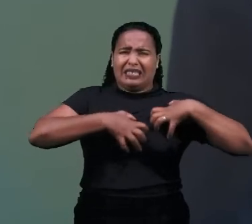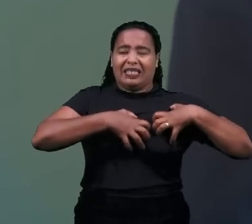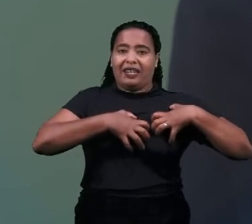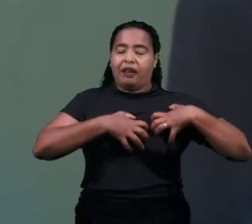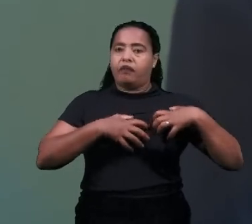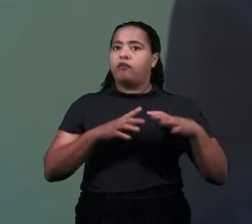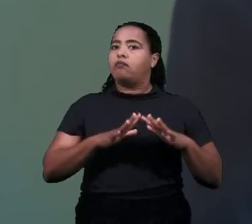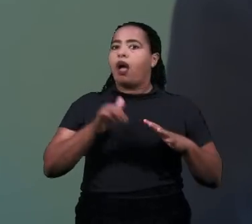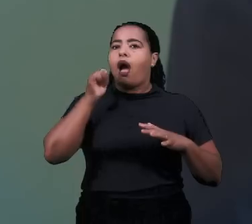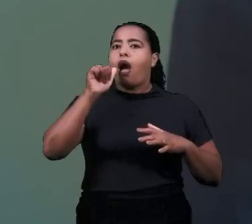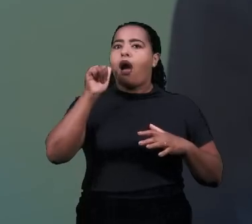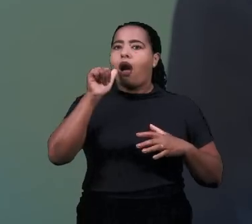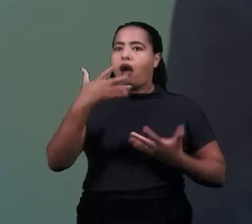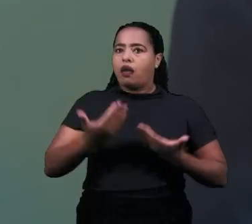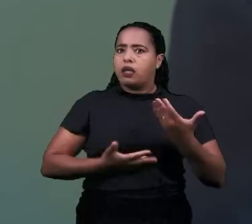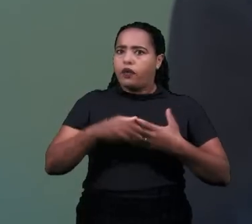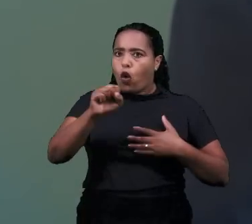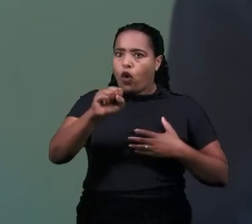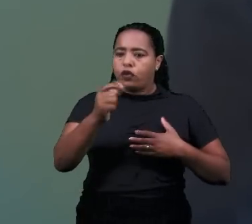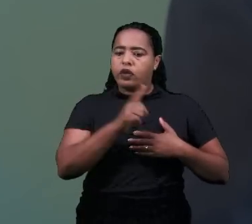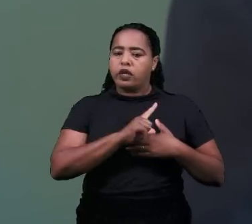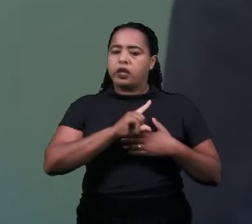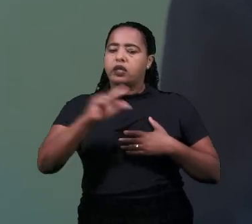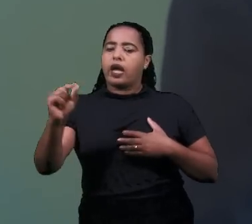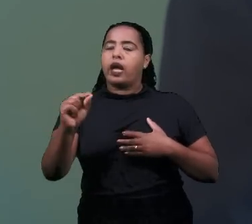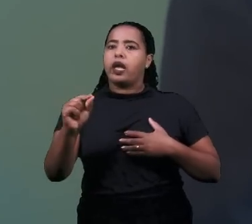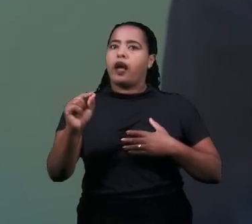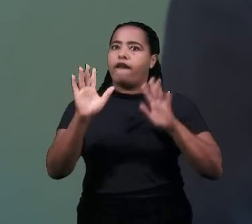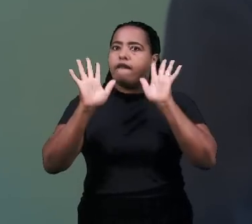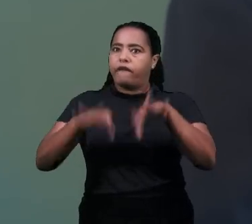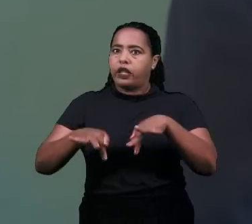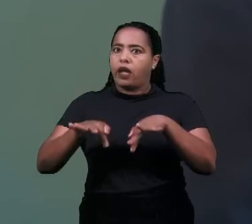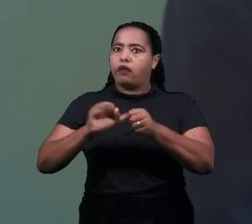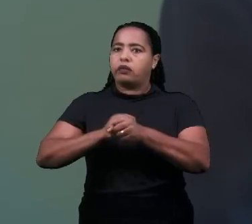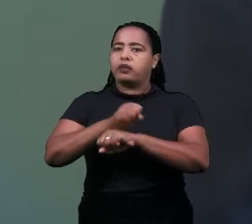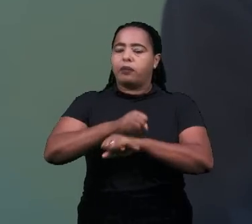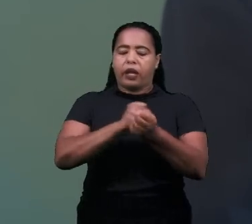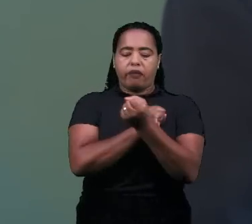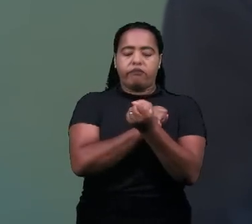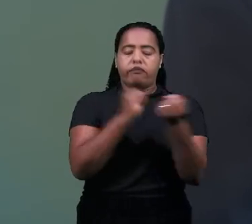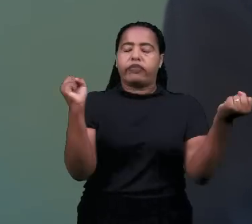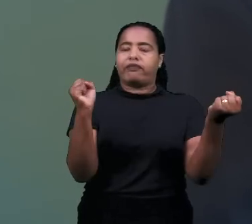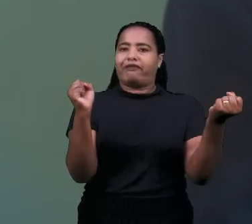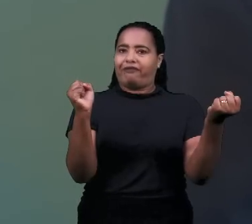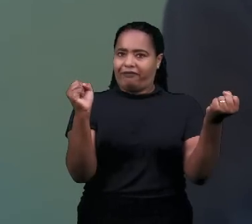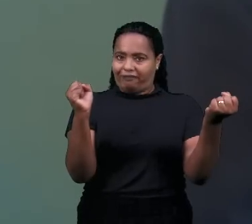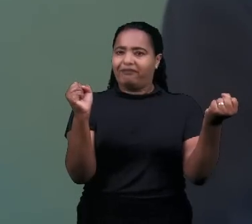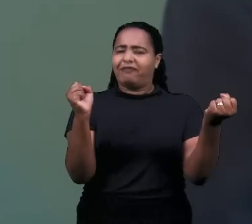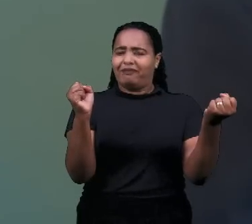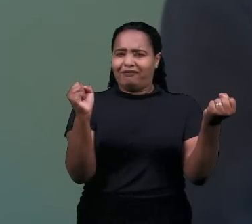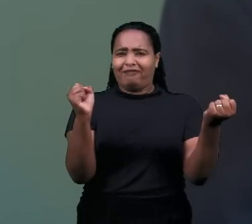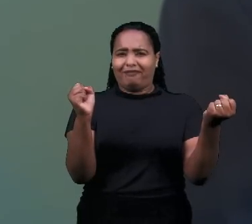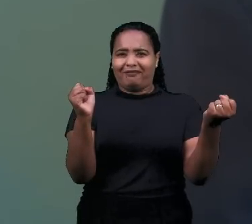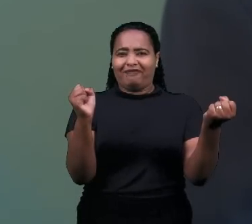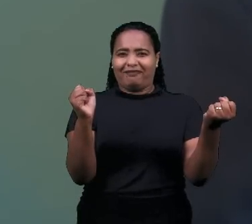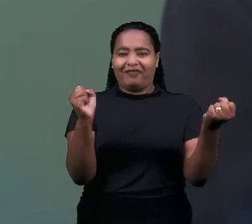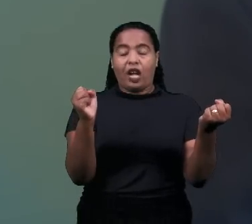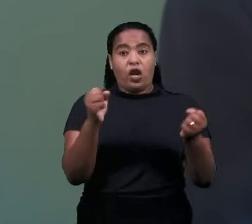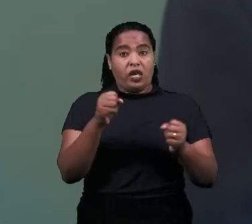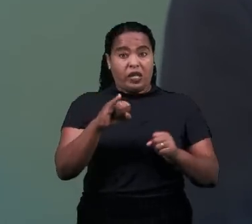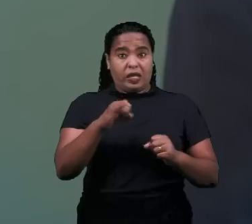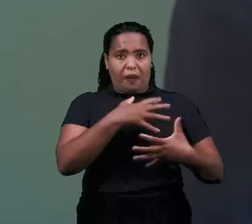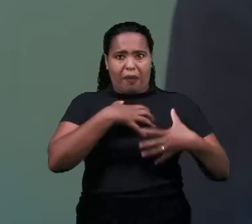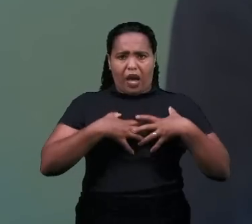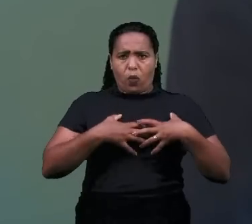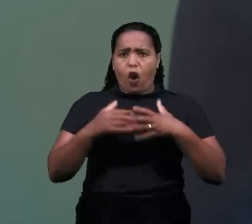do seminário libertas, saíram libertas. Aleluia. A mágoa atrapalha a oração. Com mágoa não tem a oração que é atendida, não.